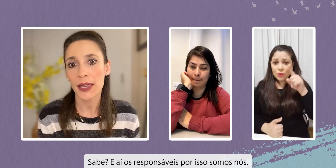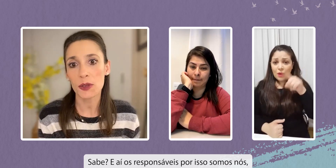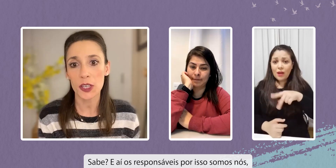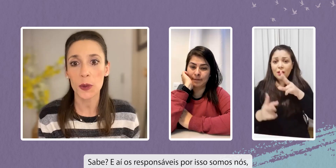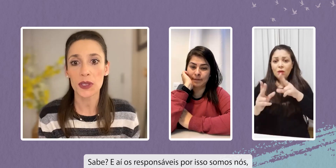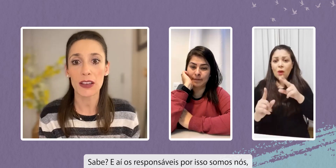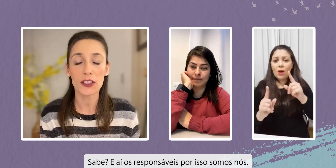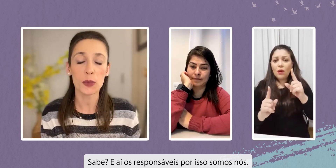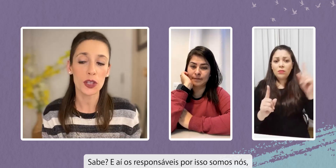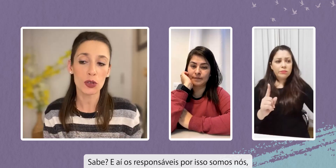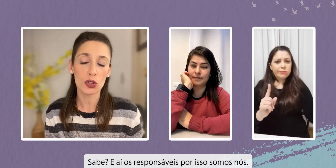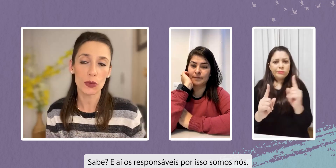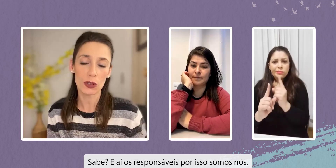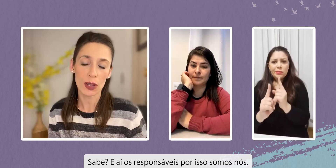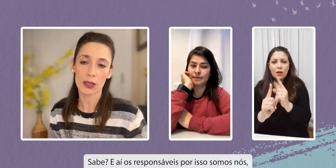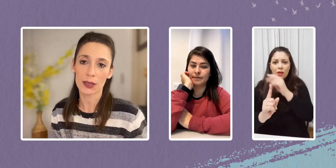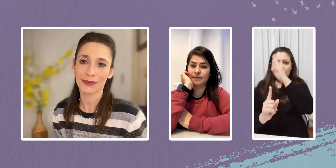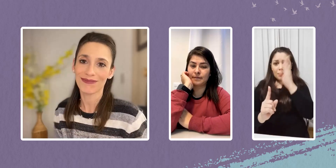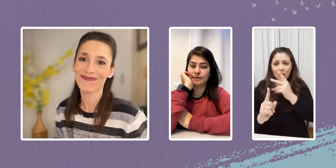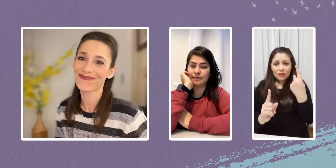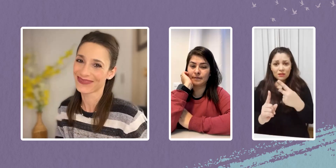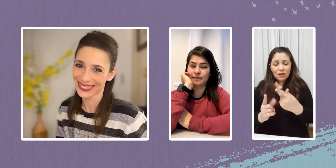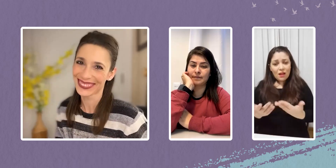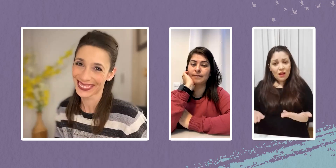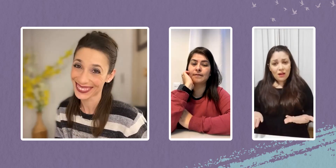sabe? E aí os responsáveis por isso somos nós.